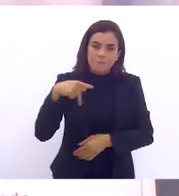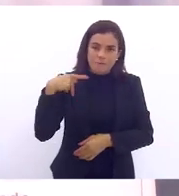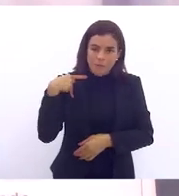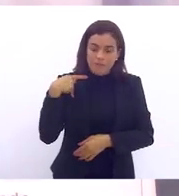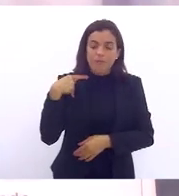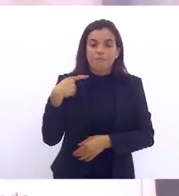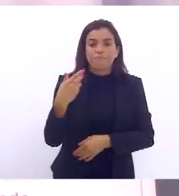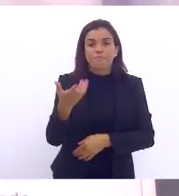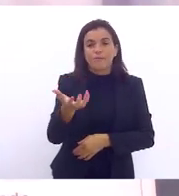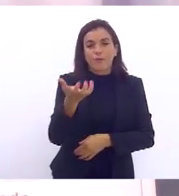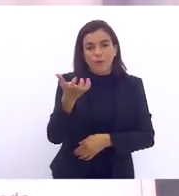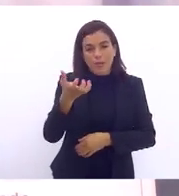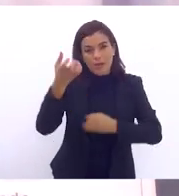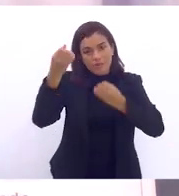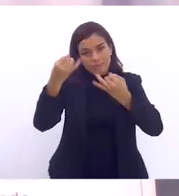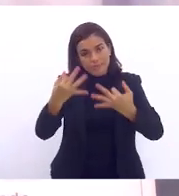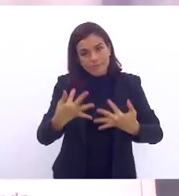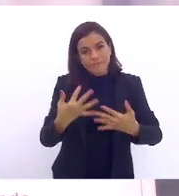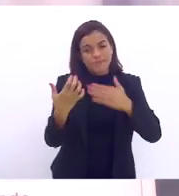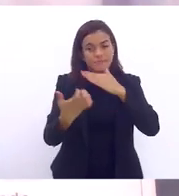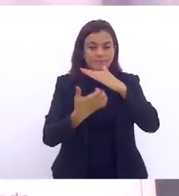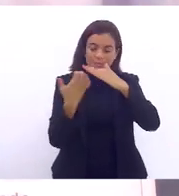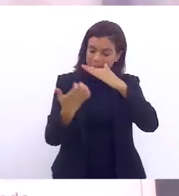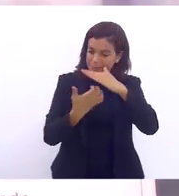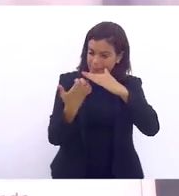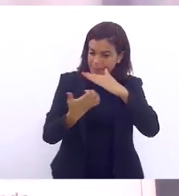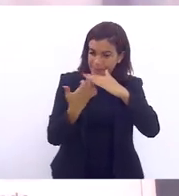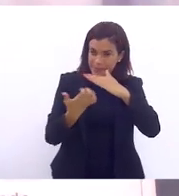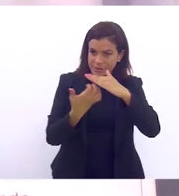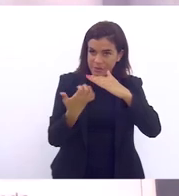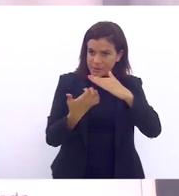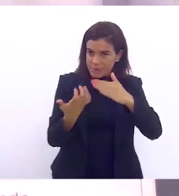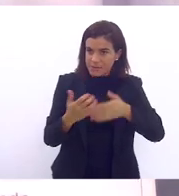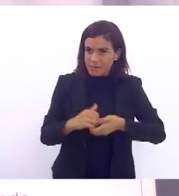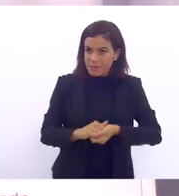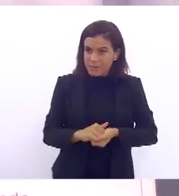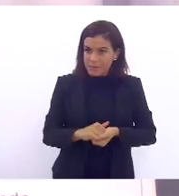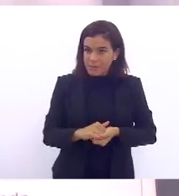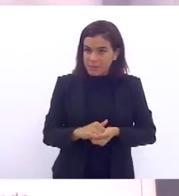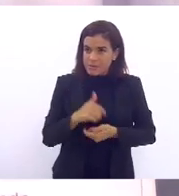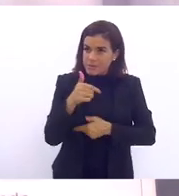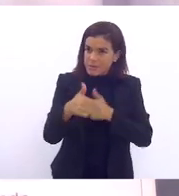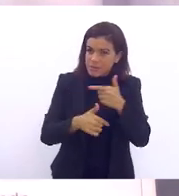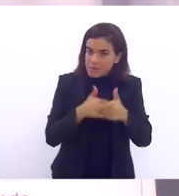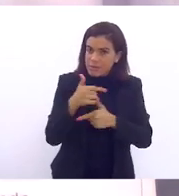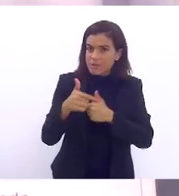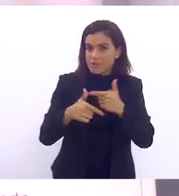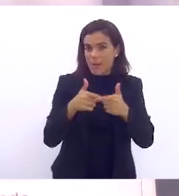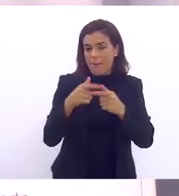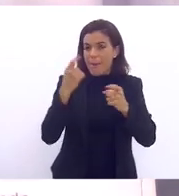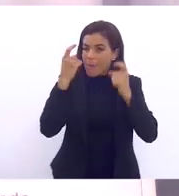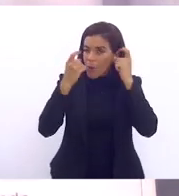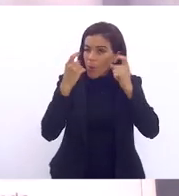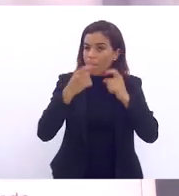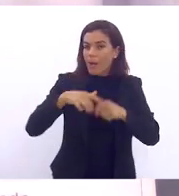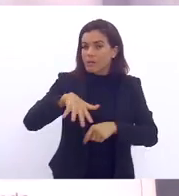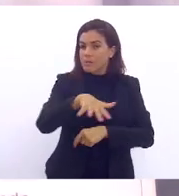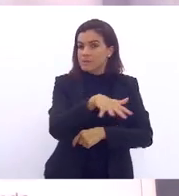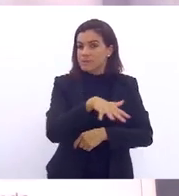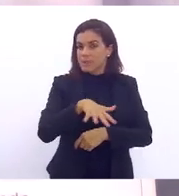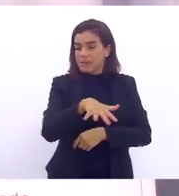importância que é a empresa trabalhar bastante eh essa parte porque a gente sabe que